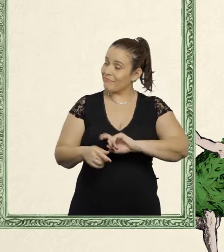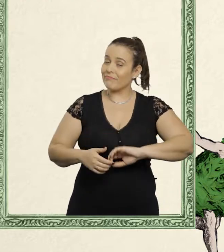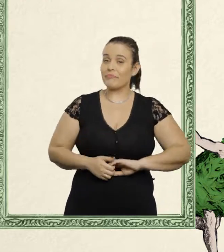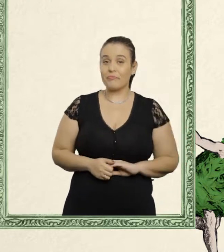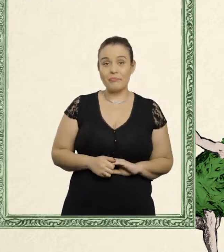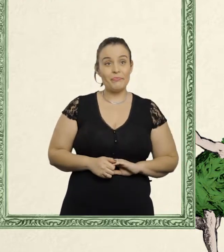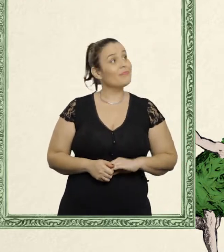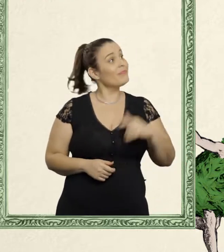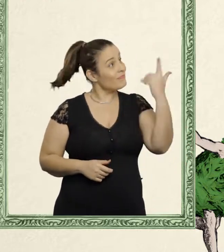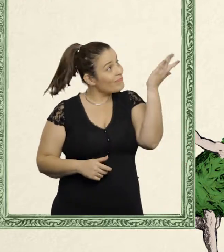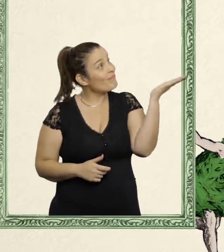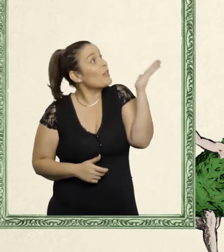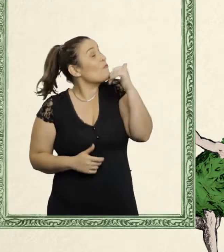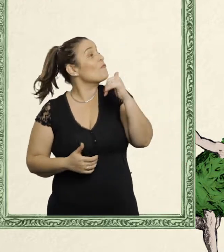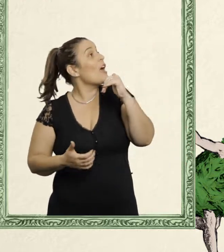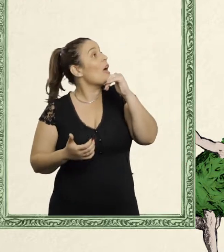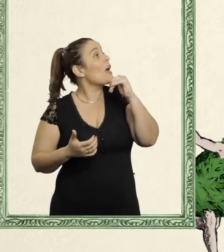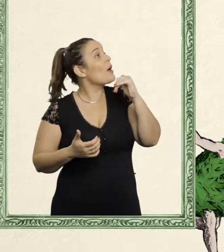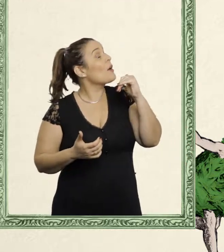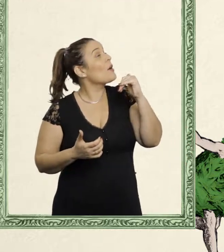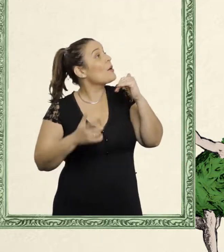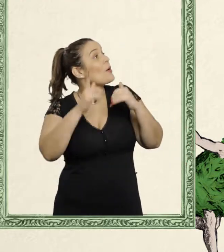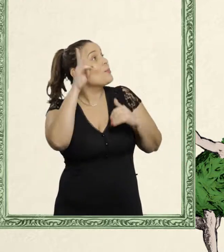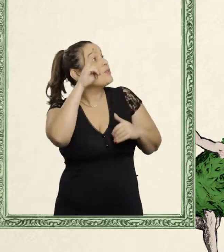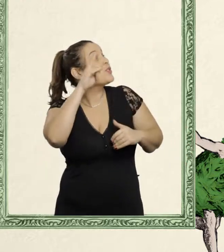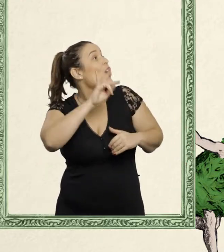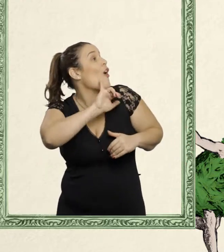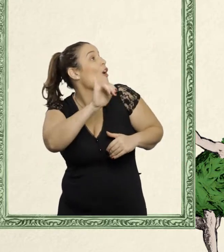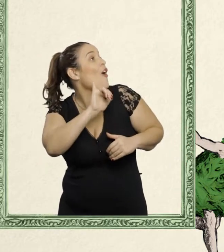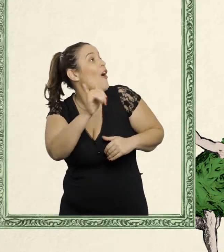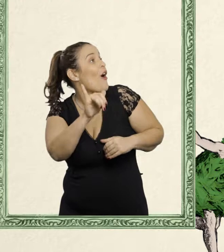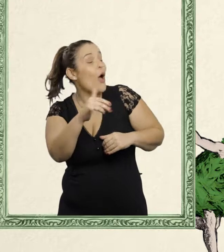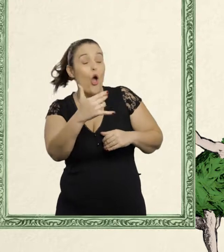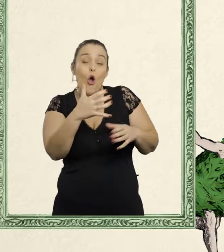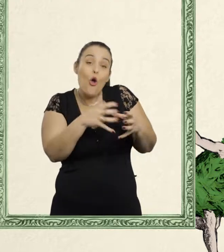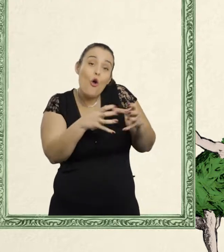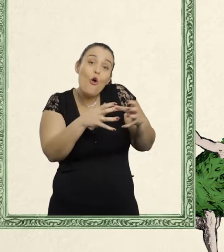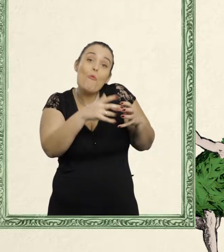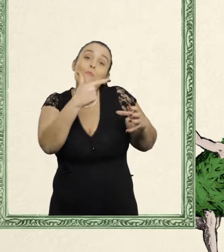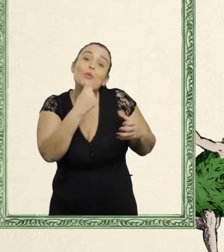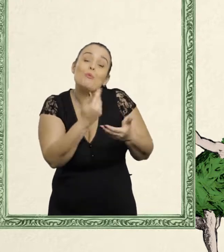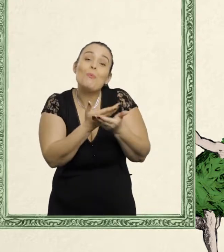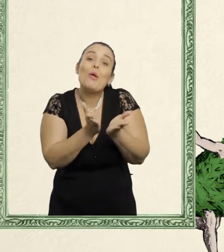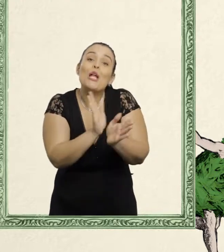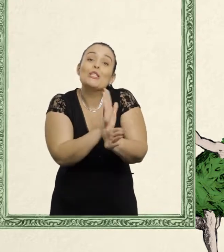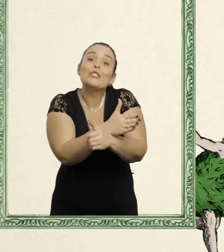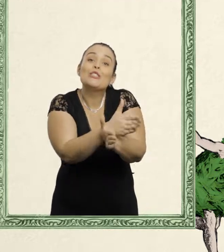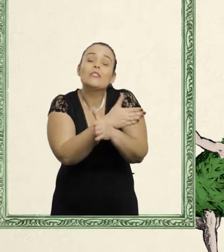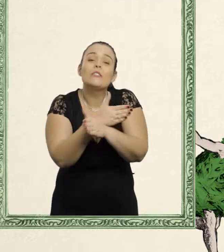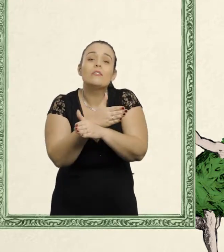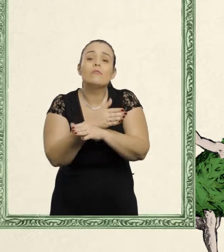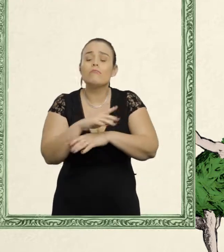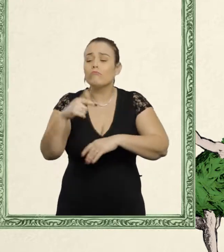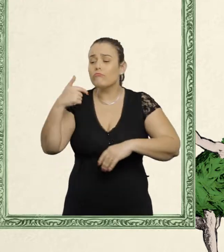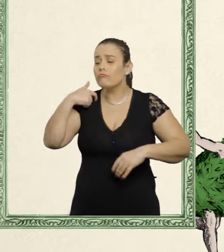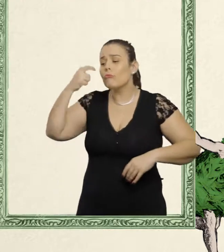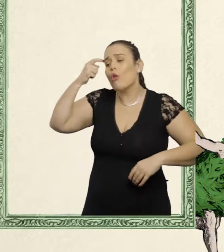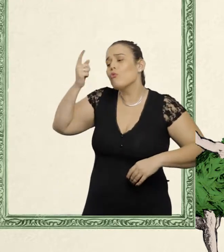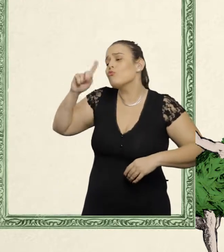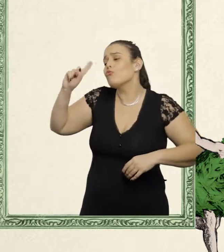pediu para Wendy ir contar histórias para os meninos perdidos. Wendy falou que não poderia ir. Ela não sabia